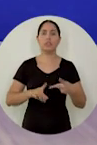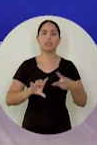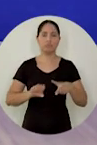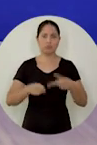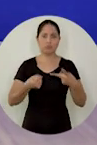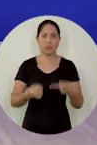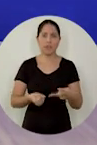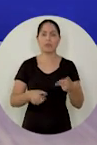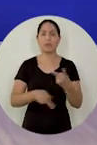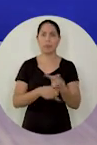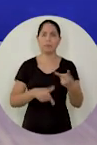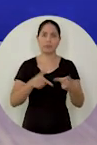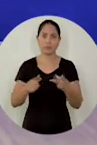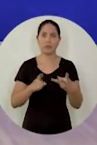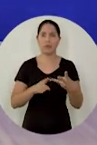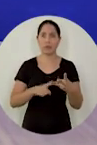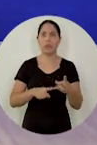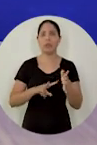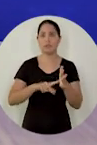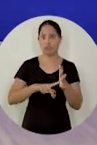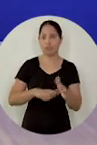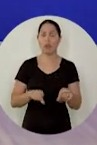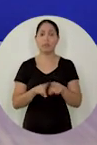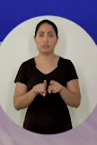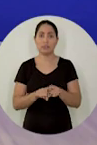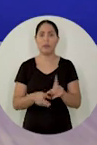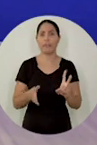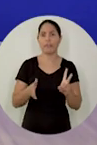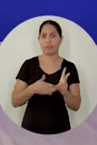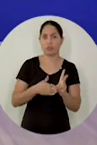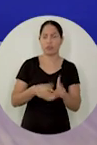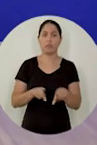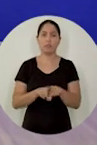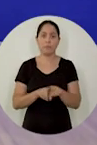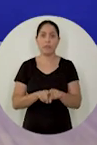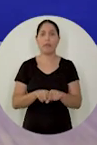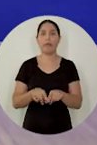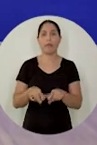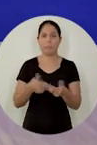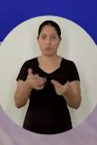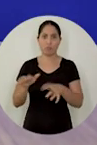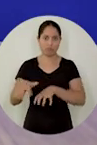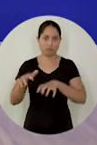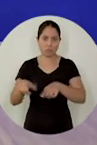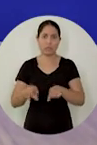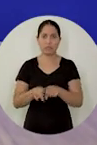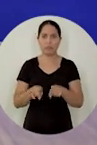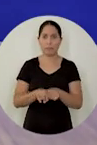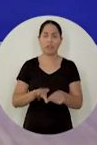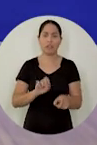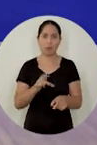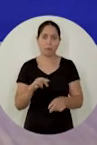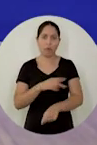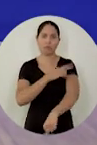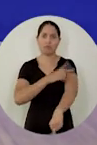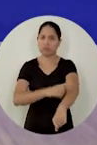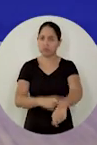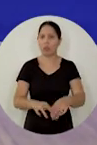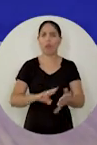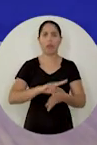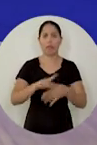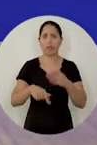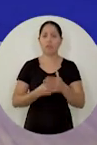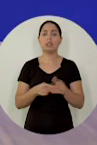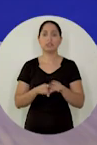Direito Sindical. A OAB Pará dialoga com indígenas, com ribeirinhos, quilombolas, camponeses,